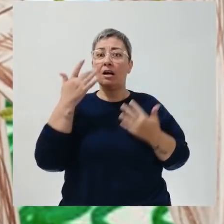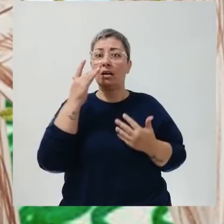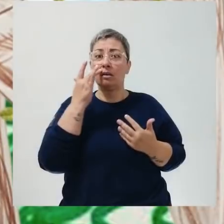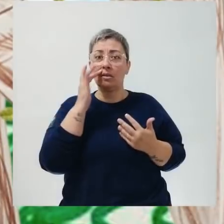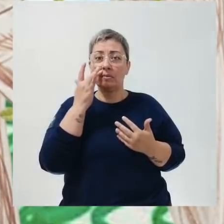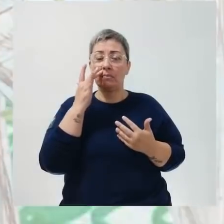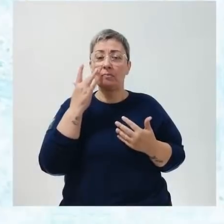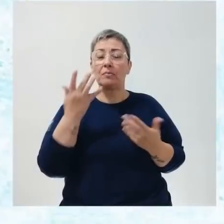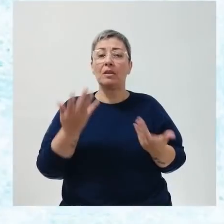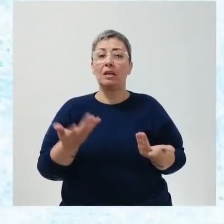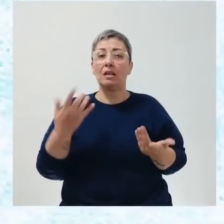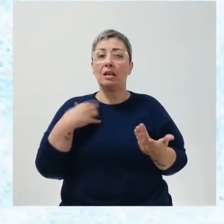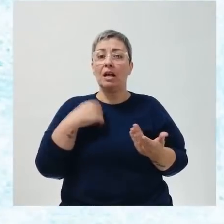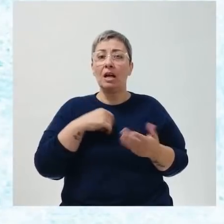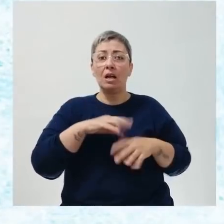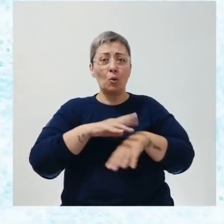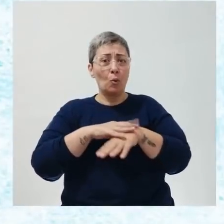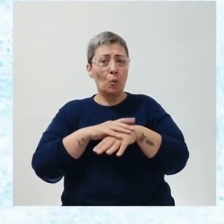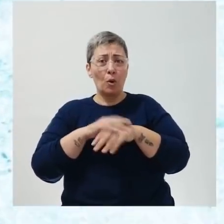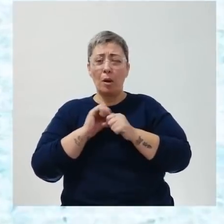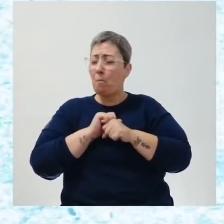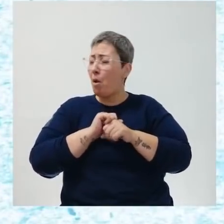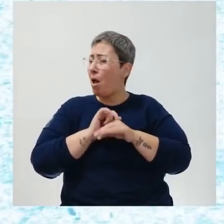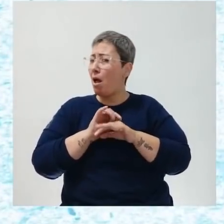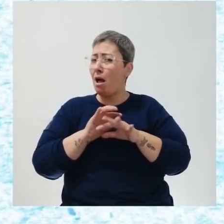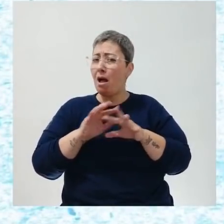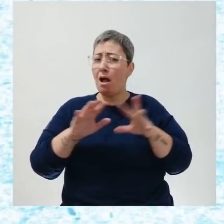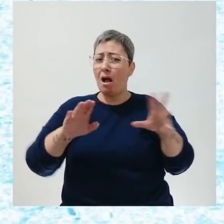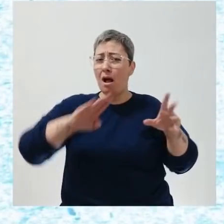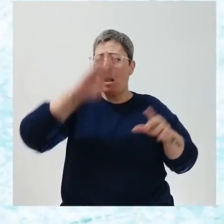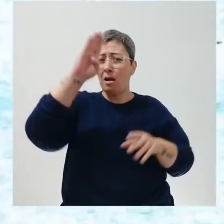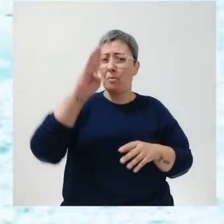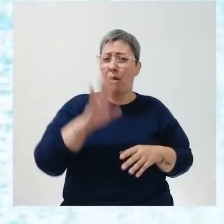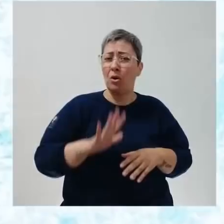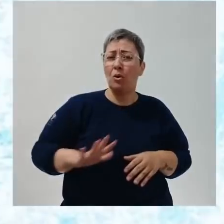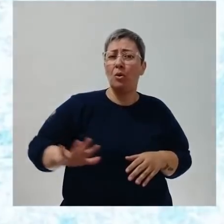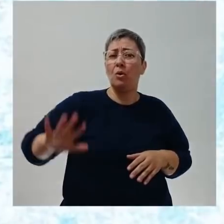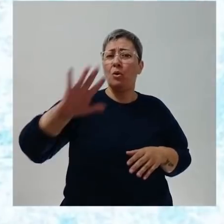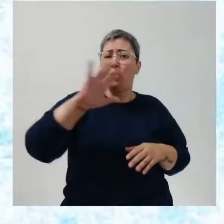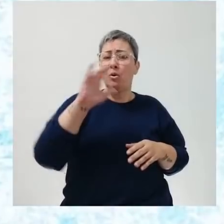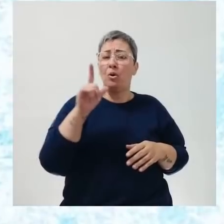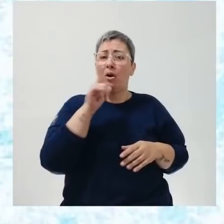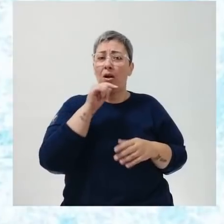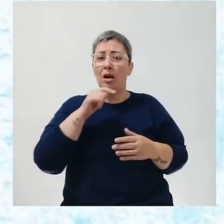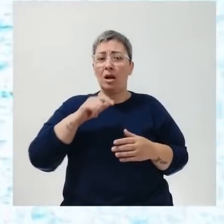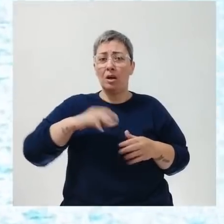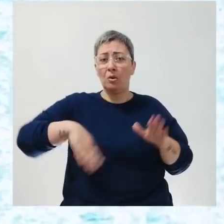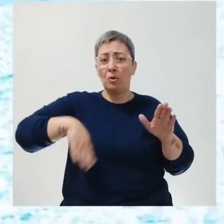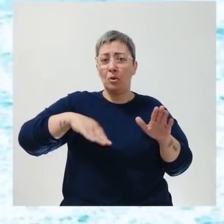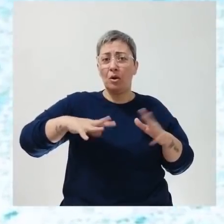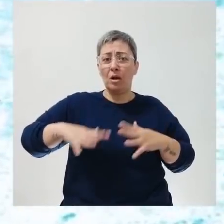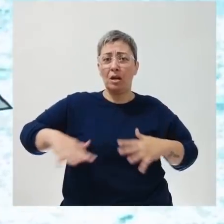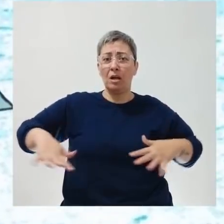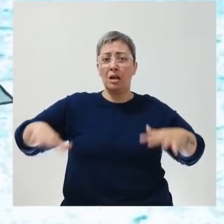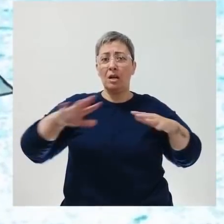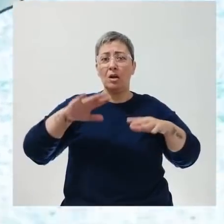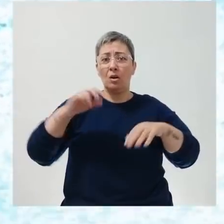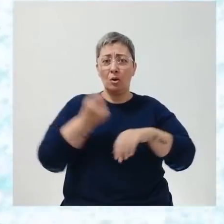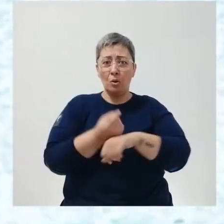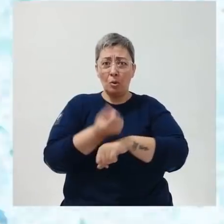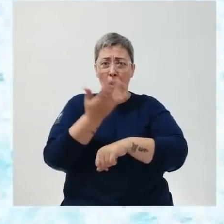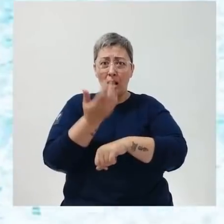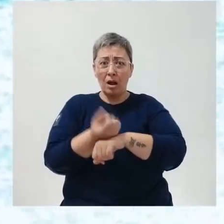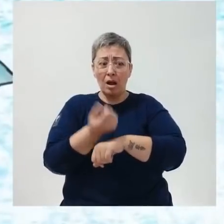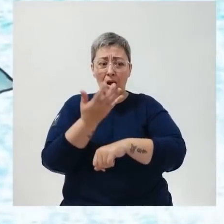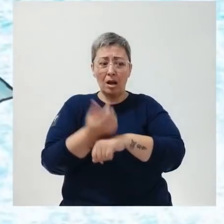dourado. A doença se espalhou por todo o Brasil. No oceano, o grama-real tornou-se uma baleia